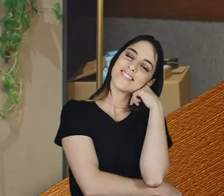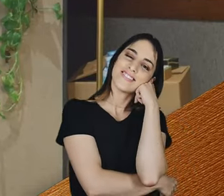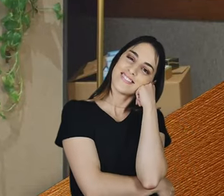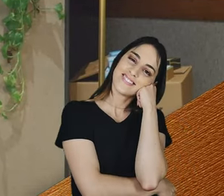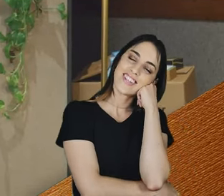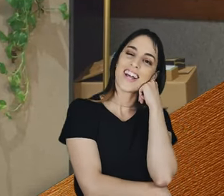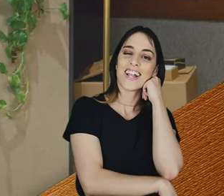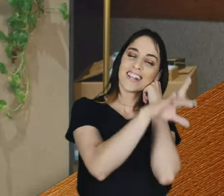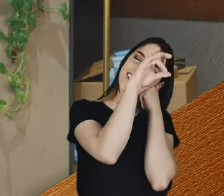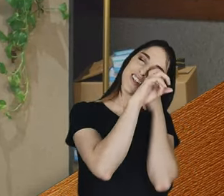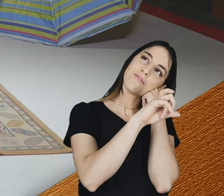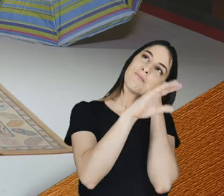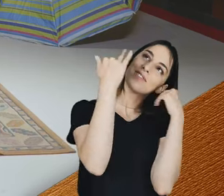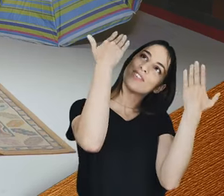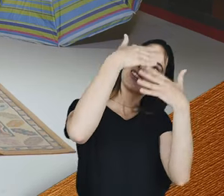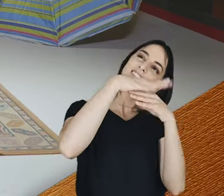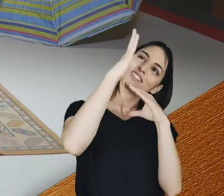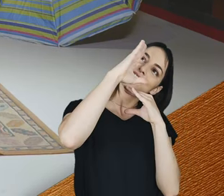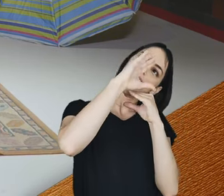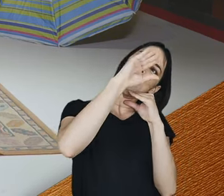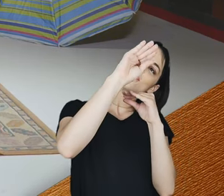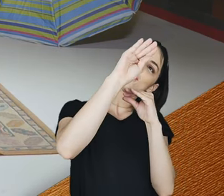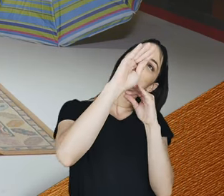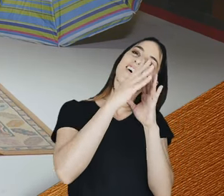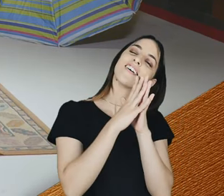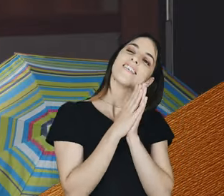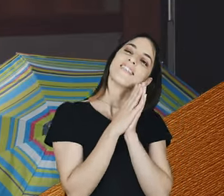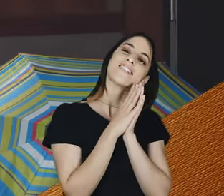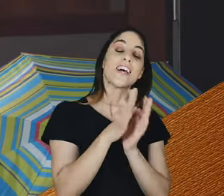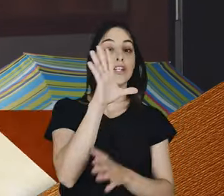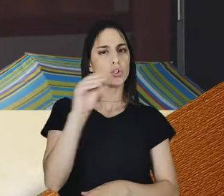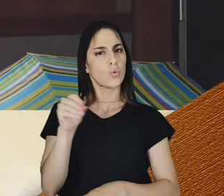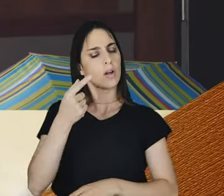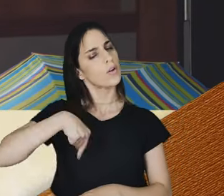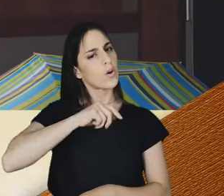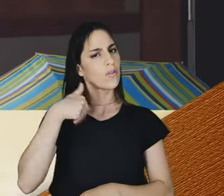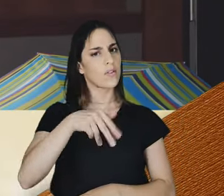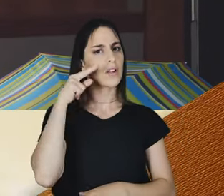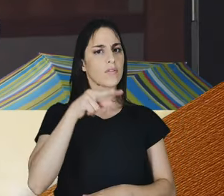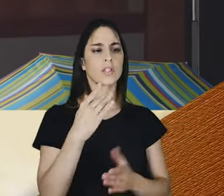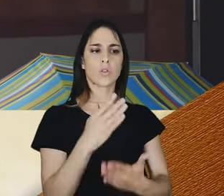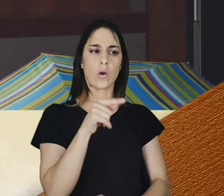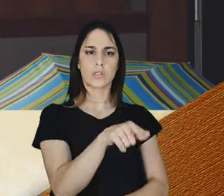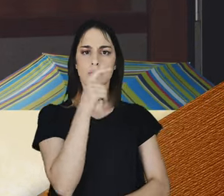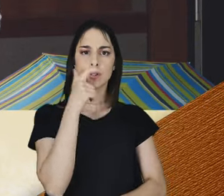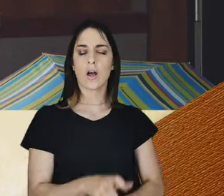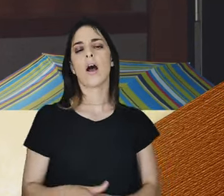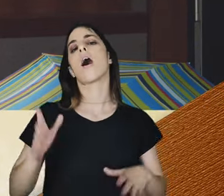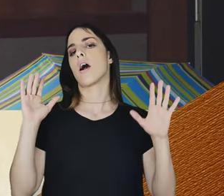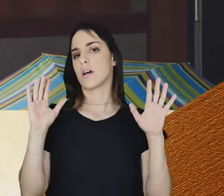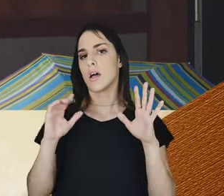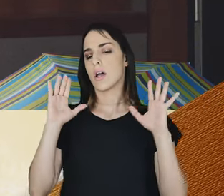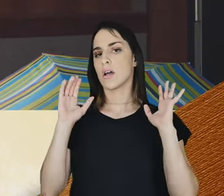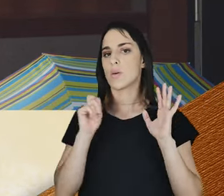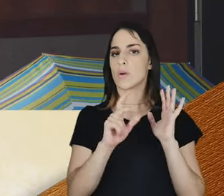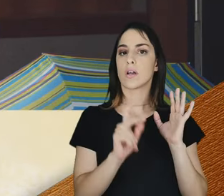se... Faz-me lembrar as noites de Luana. João da Champ, diga-me só uma coisa. Vamos ver só este modelo? Não vamos. Ah, não vamos. Bem me parecia. Vamos